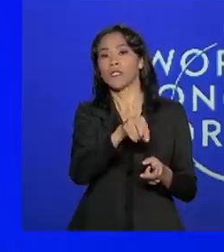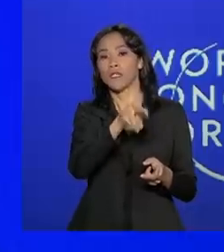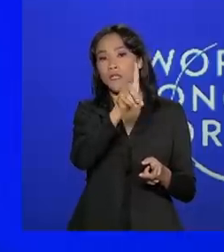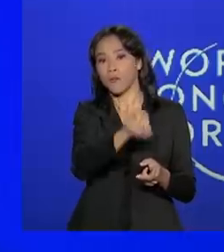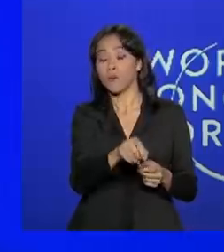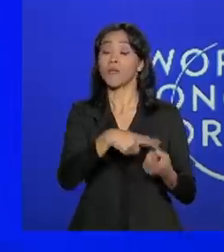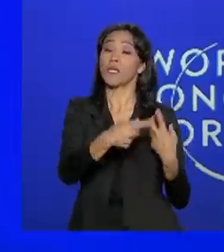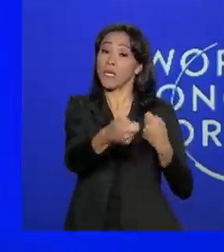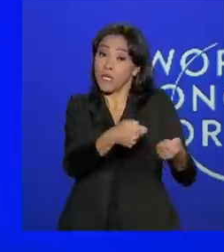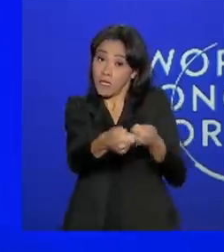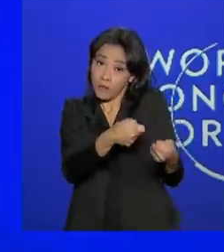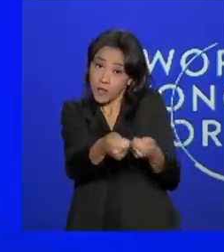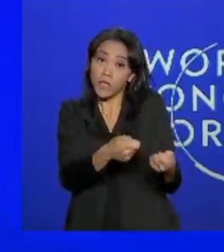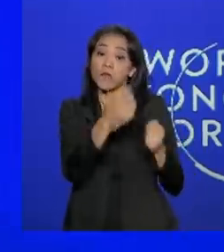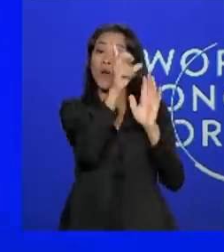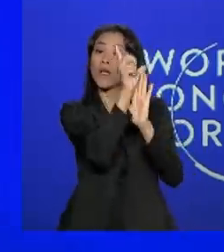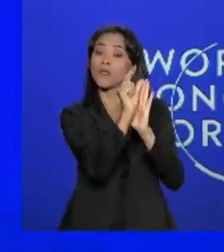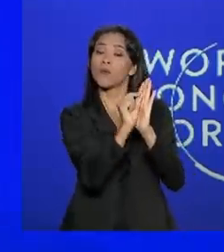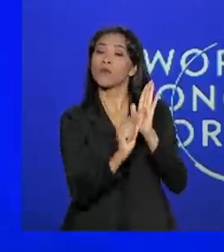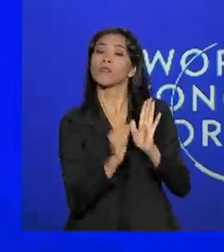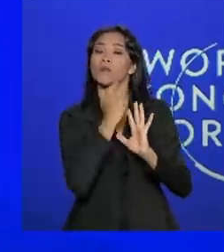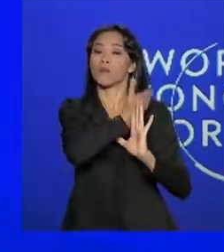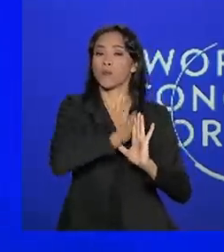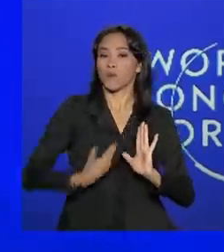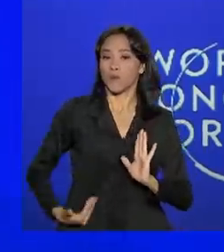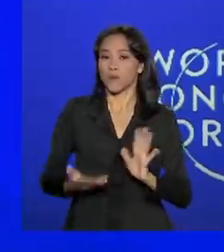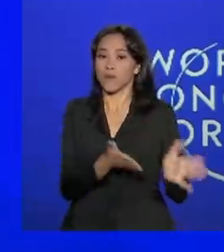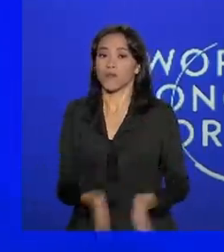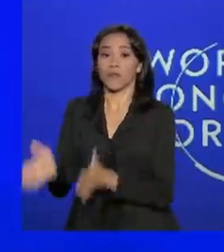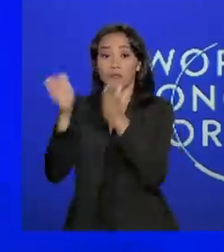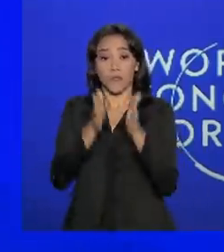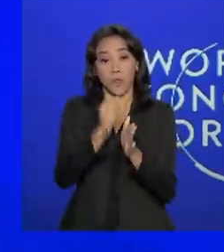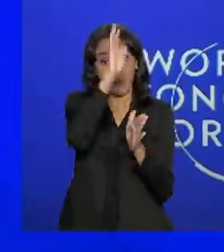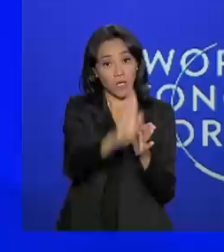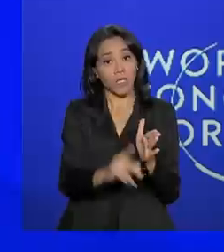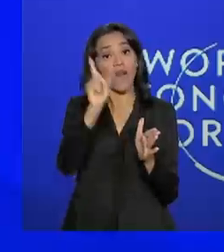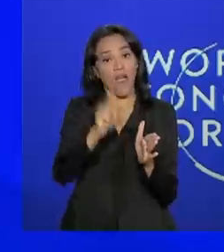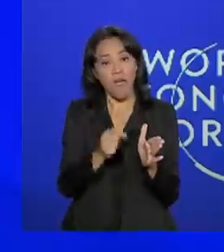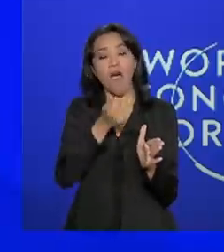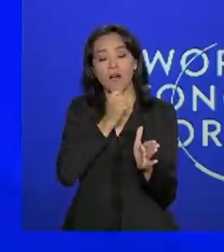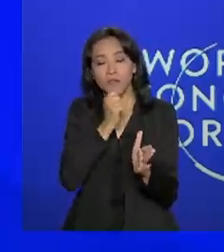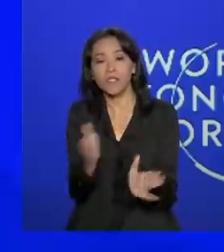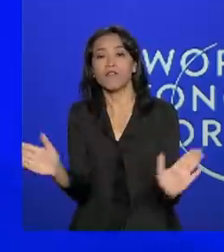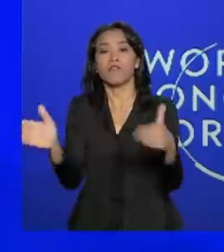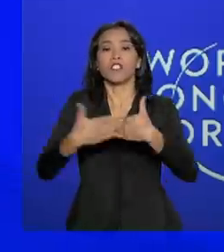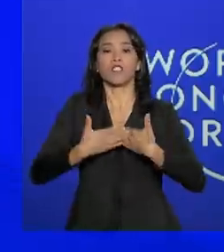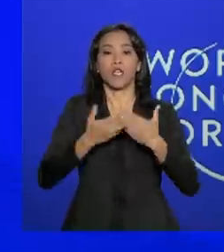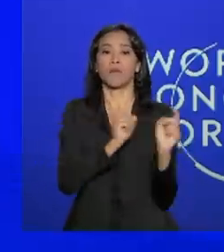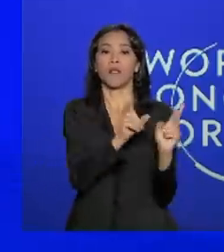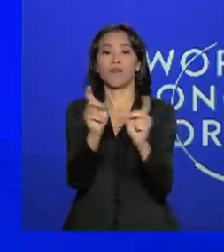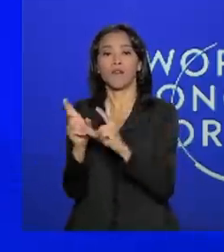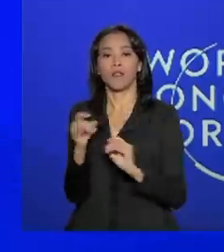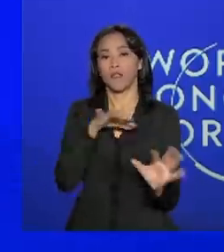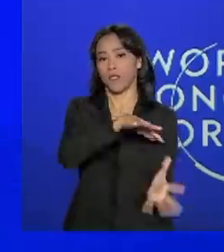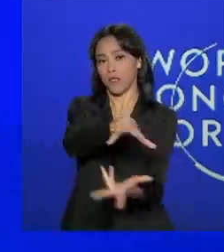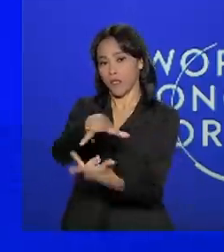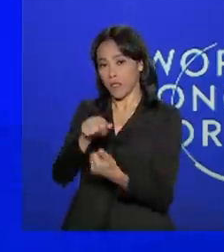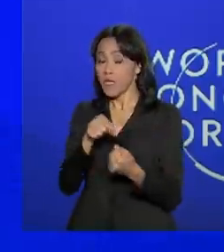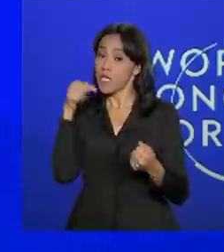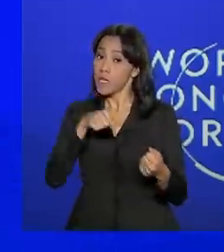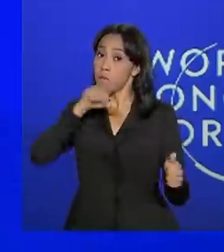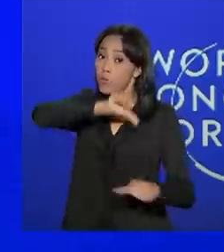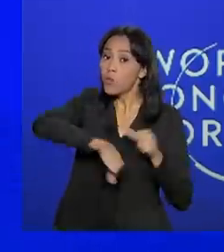O Brasil ainda é uma economia relativamente fechada ao comércio internacional e mudar essa